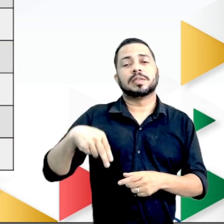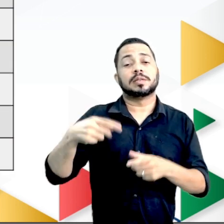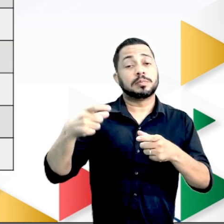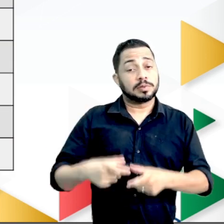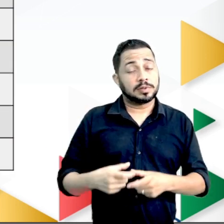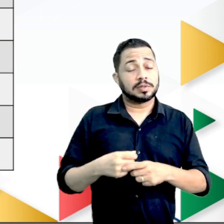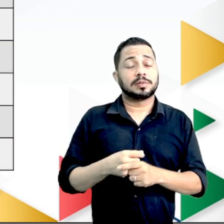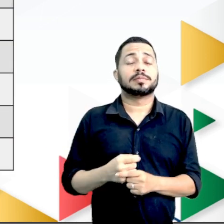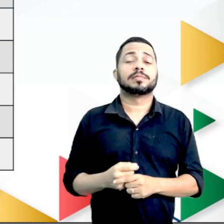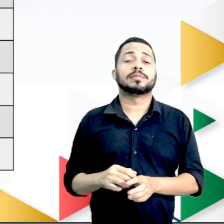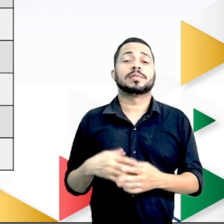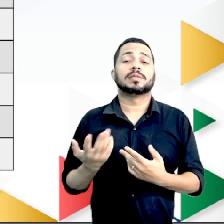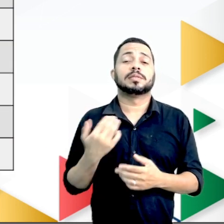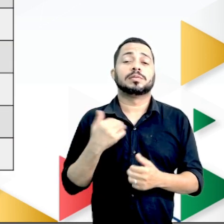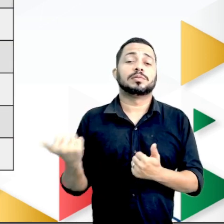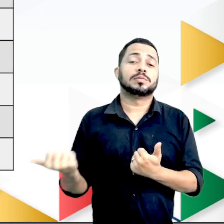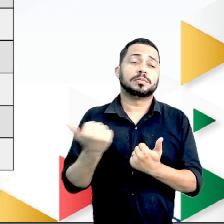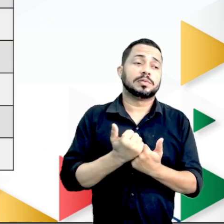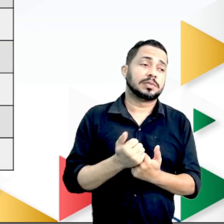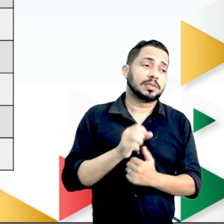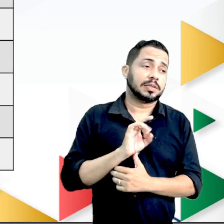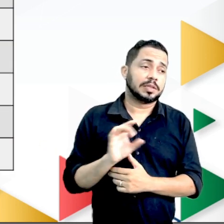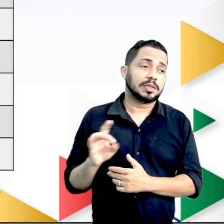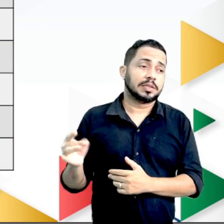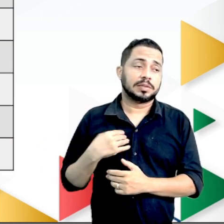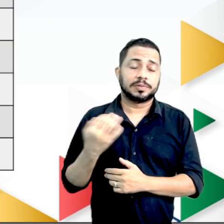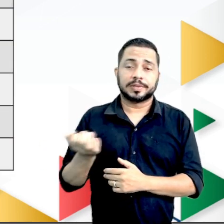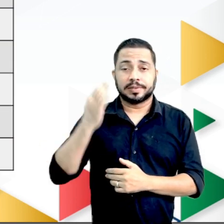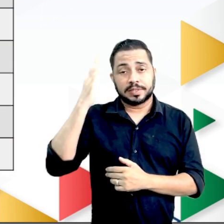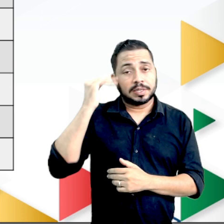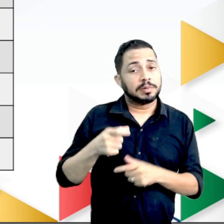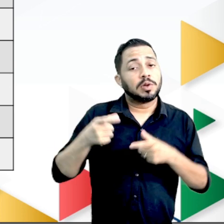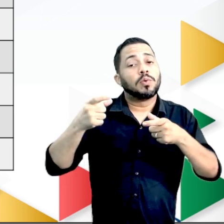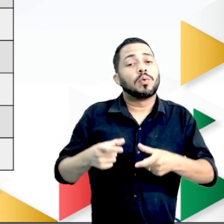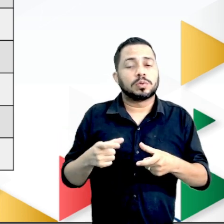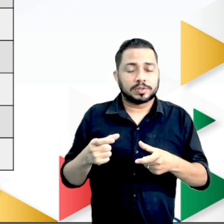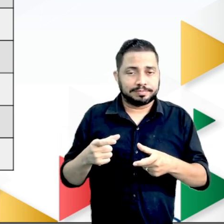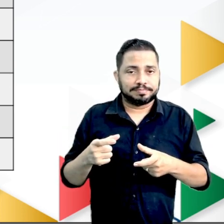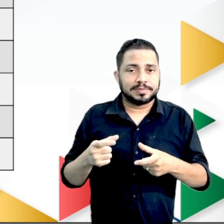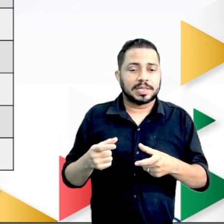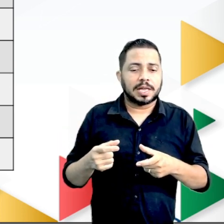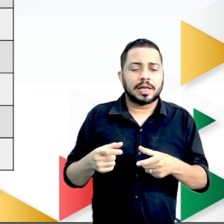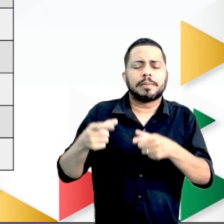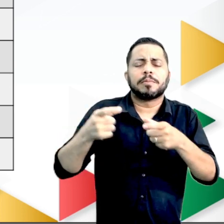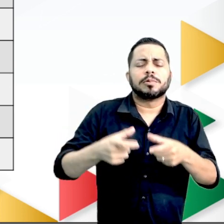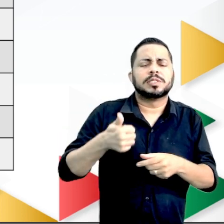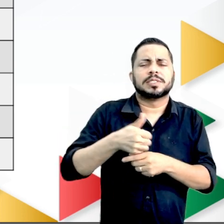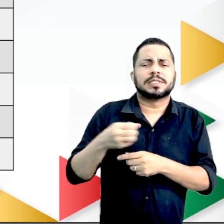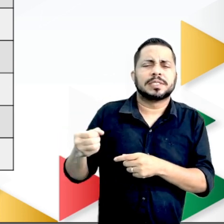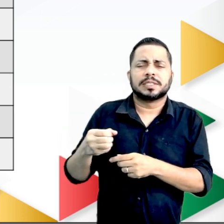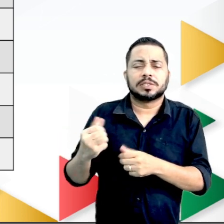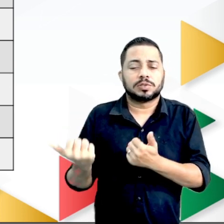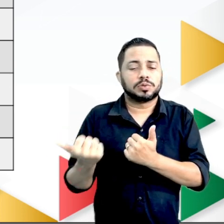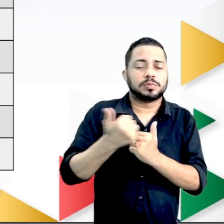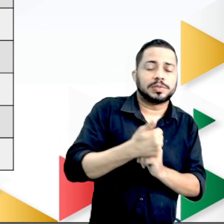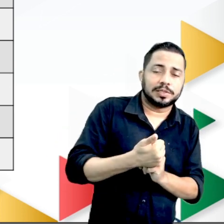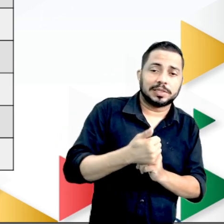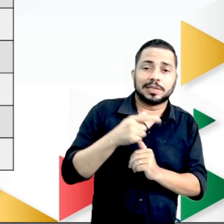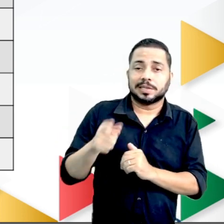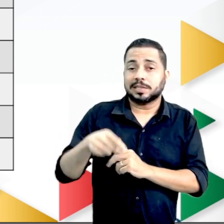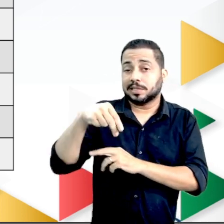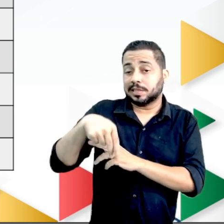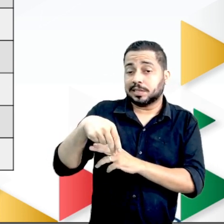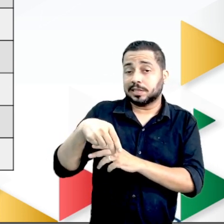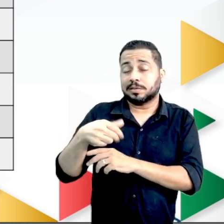posição, tá? E aí eu substituo cada vez que eu quero saber onde ele está. Quer saber a posição 100? Substitui esse N